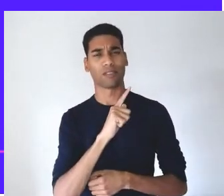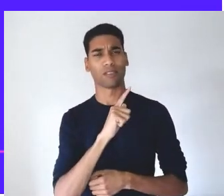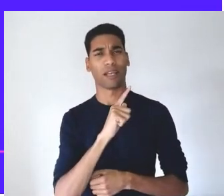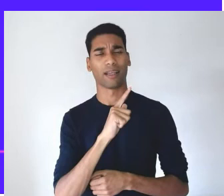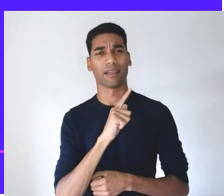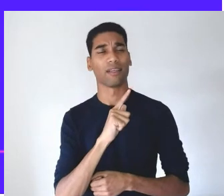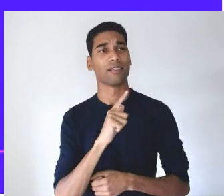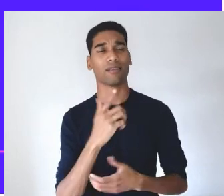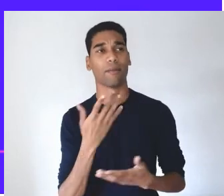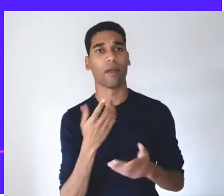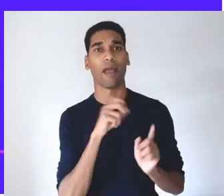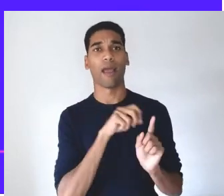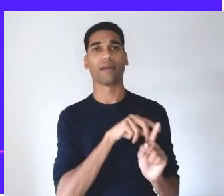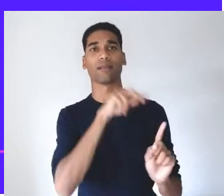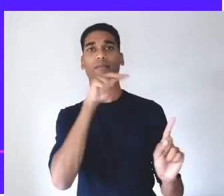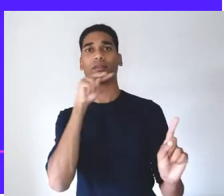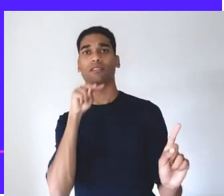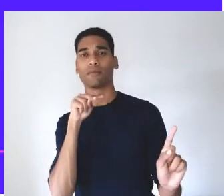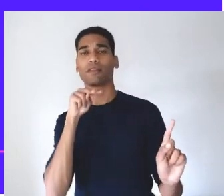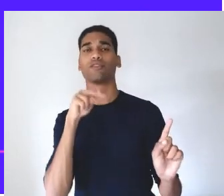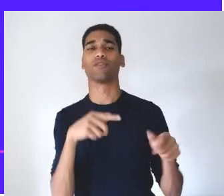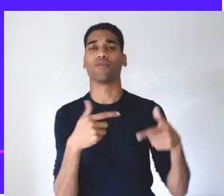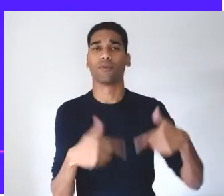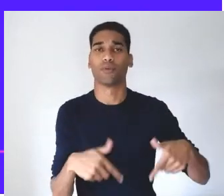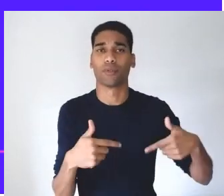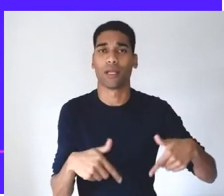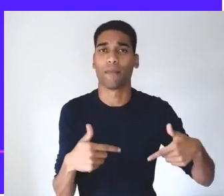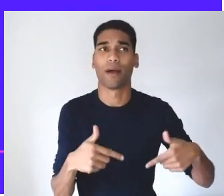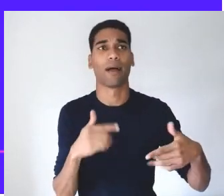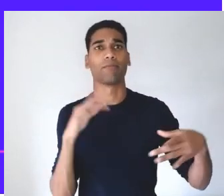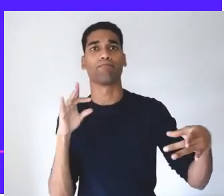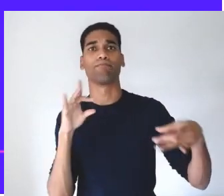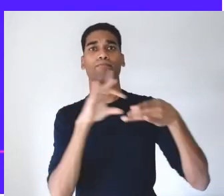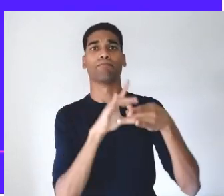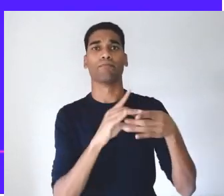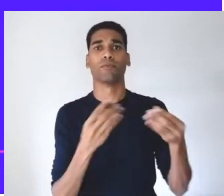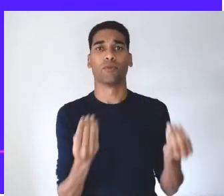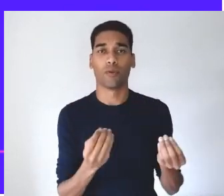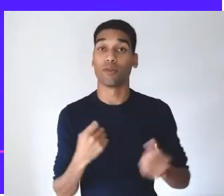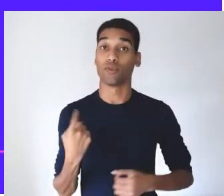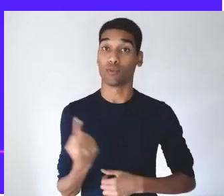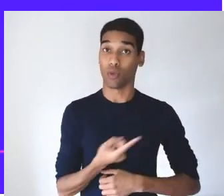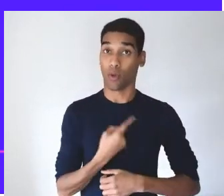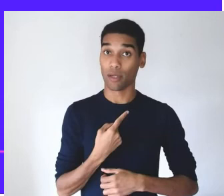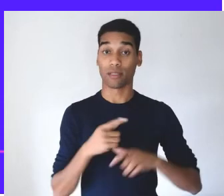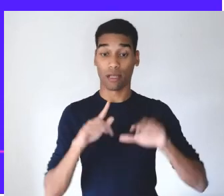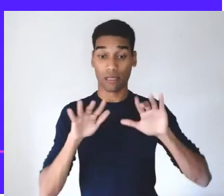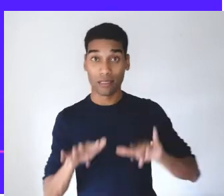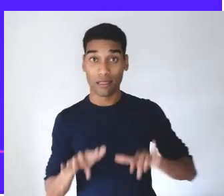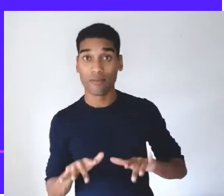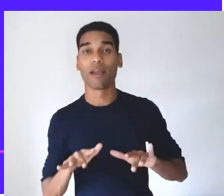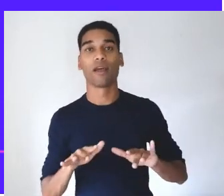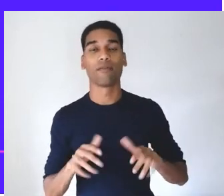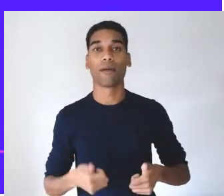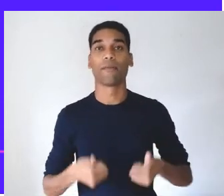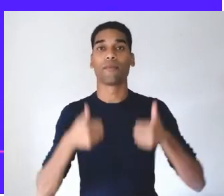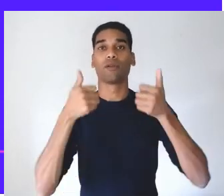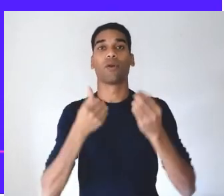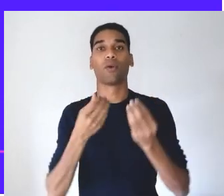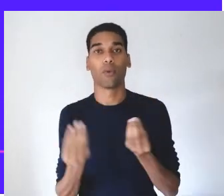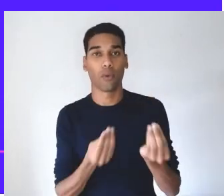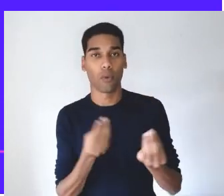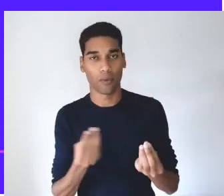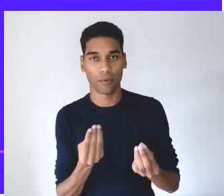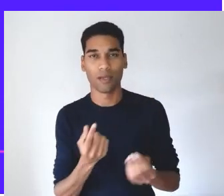do trabalho, o que a gente pode melhorar nessa cobertura. Mas eu, nesse minuto final, eu acho que a gente,